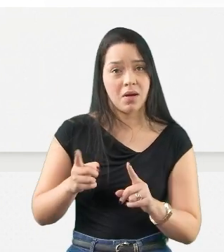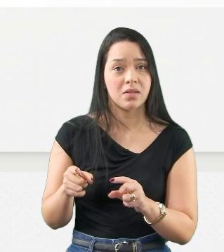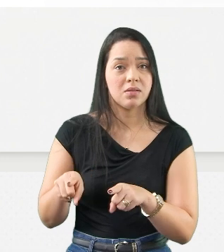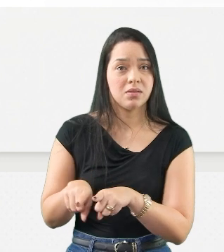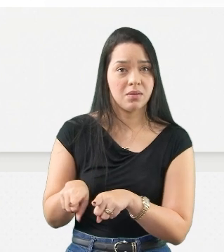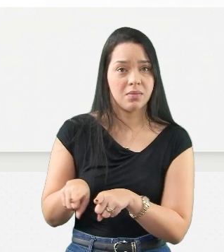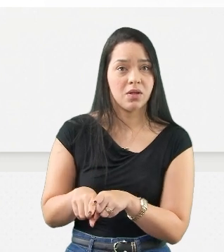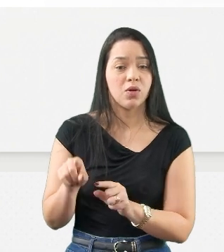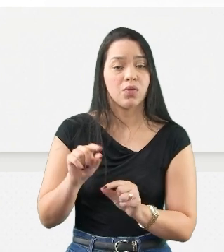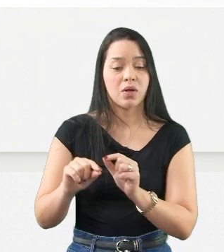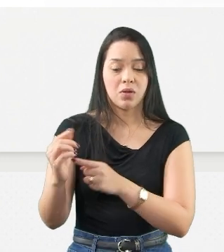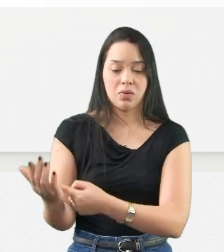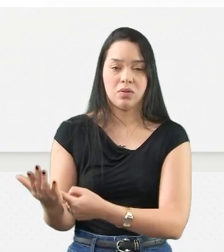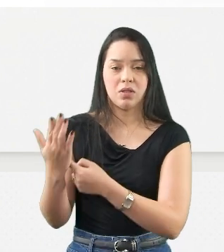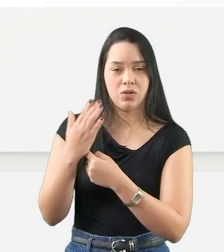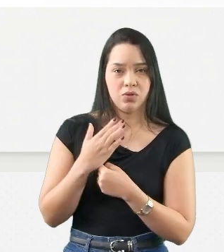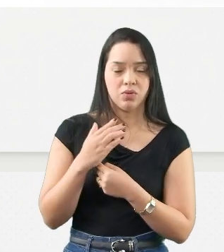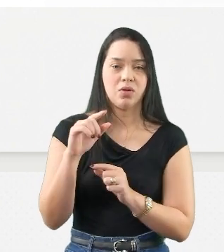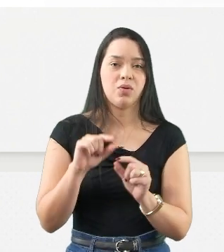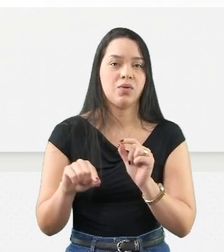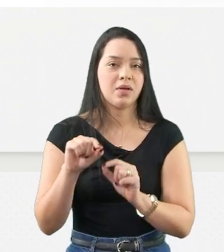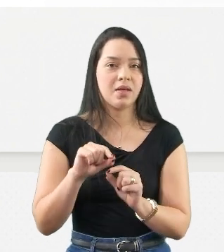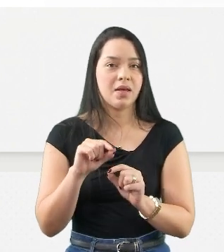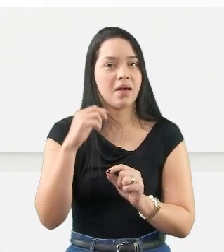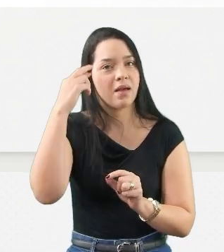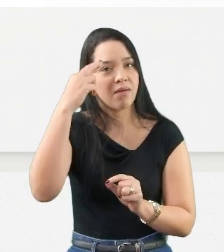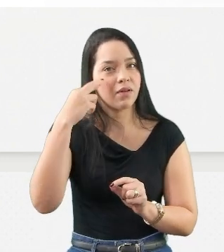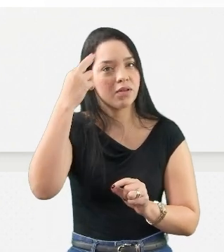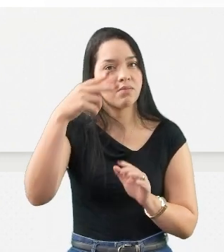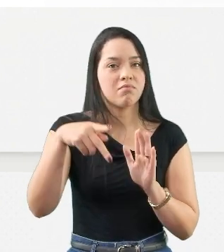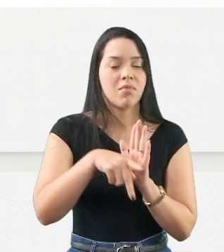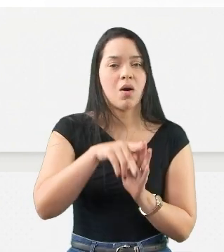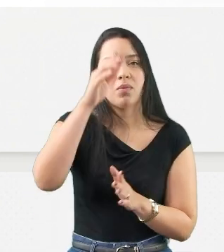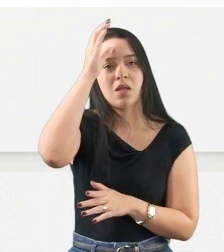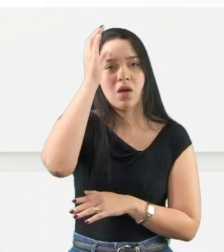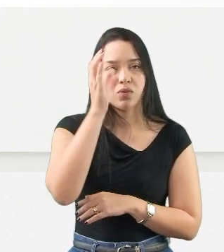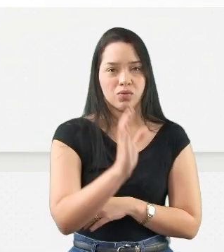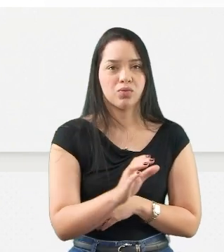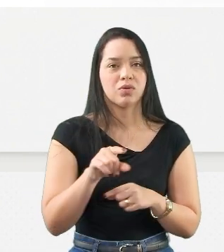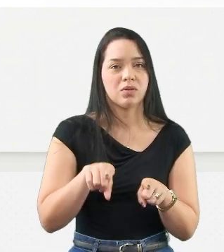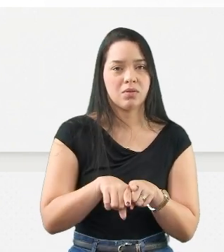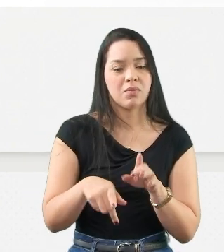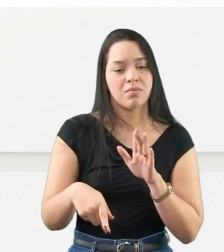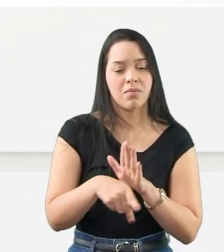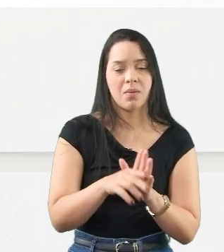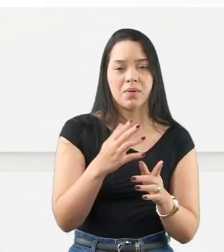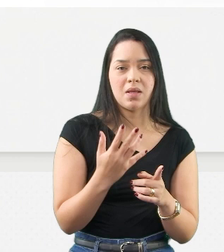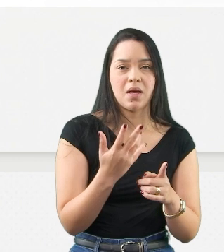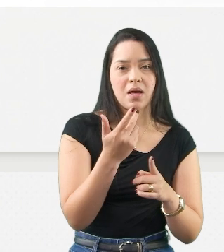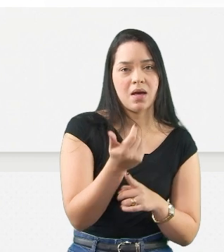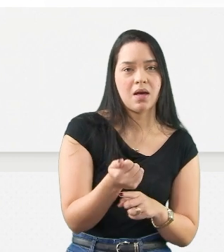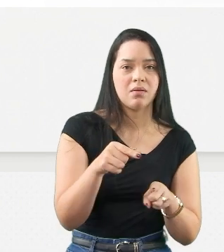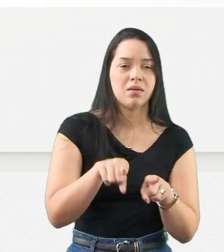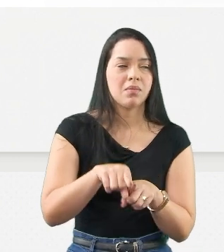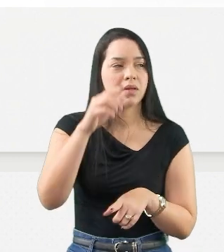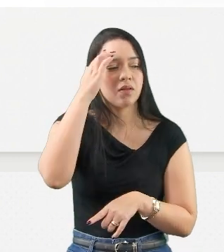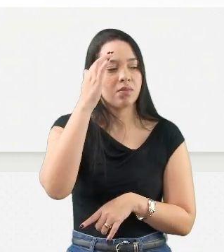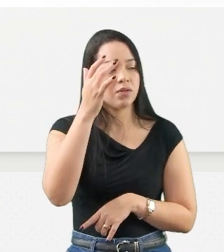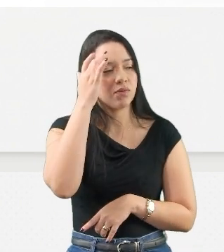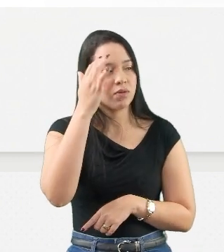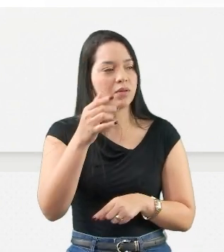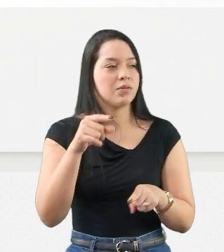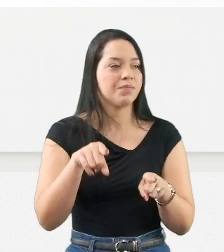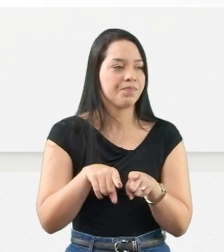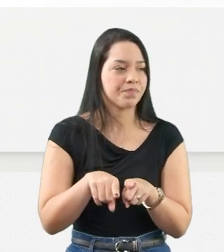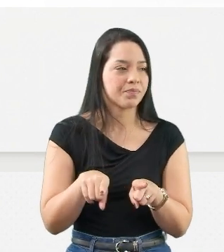alguma forma ela nos ajuda para refletir um pouco dessa questão da cultura, mesmo pelo viés da arte, pelo viés da subjetividade e